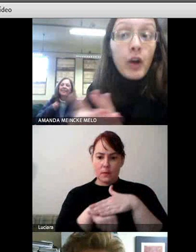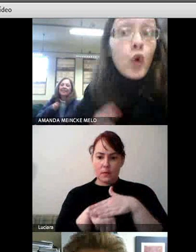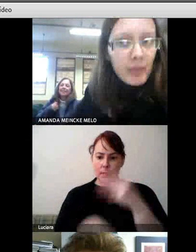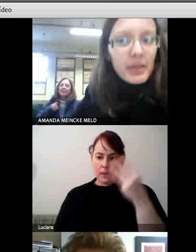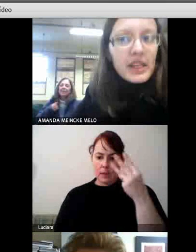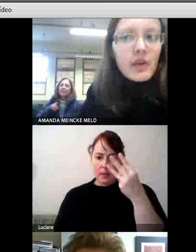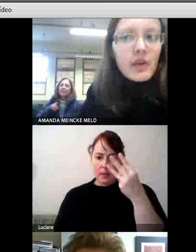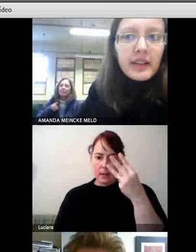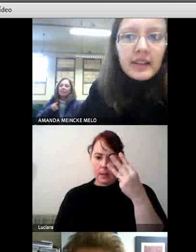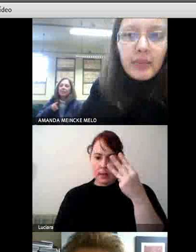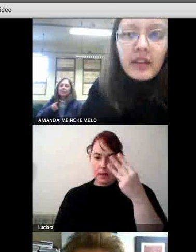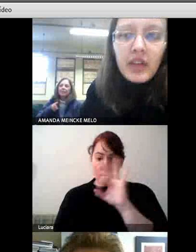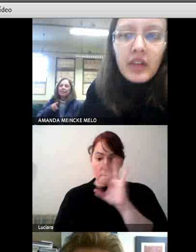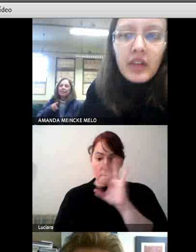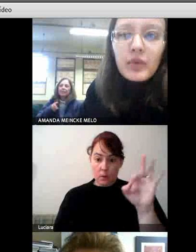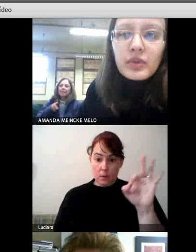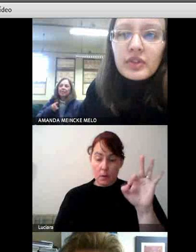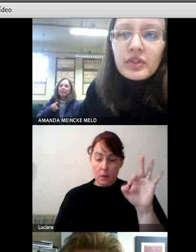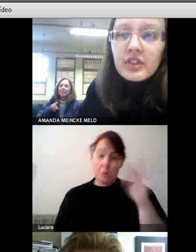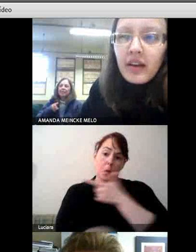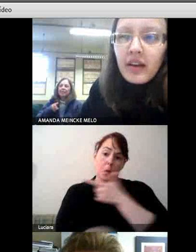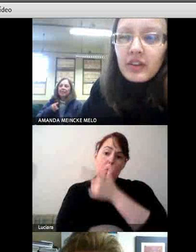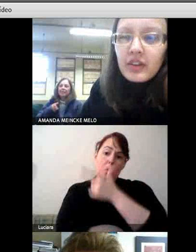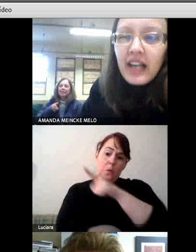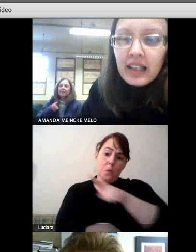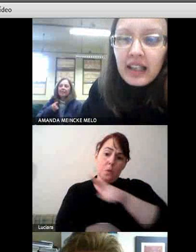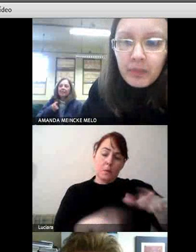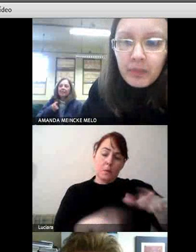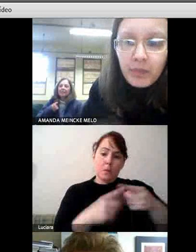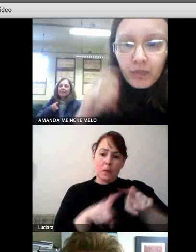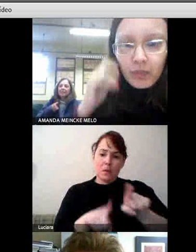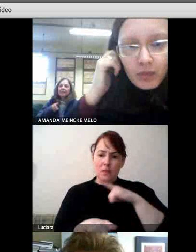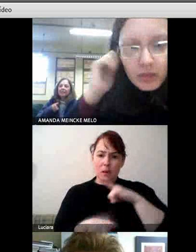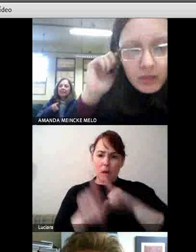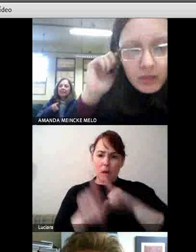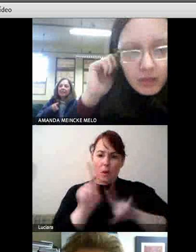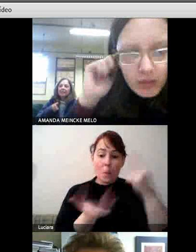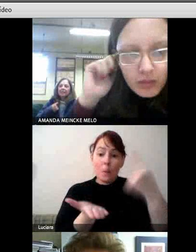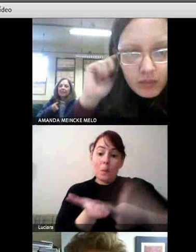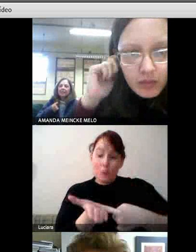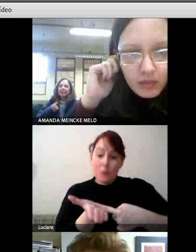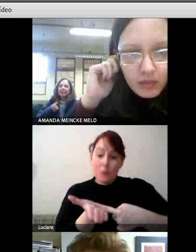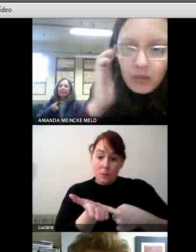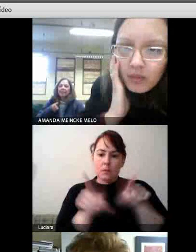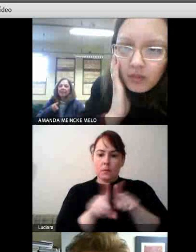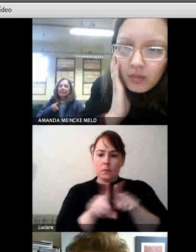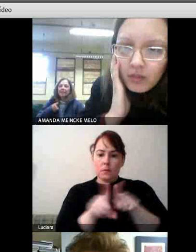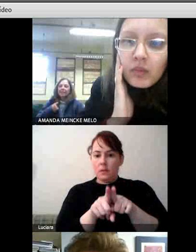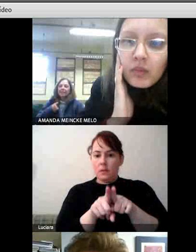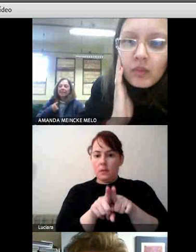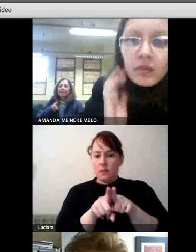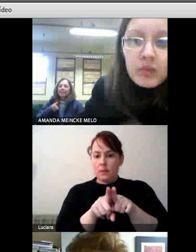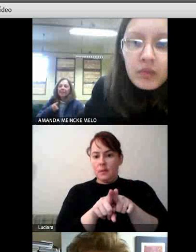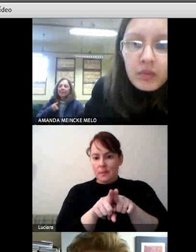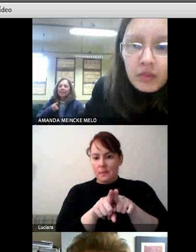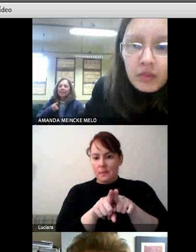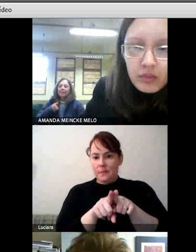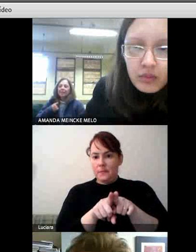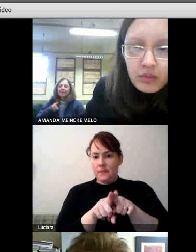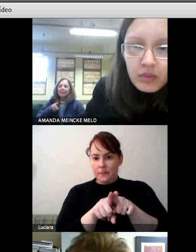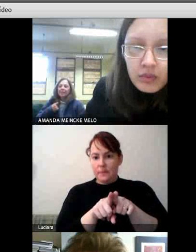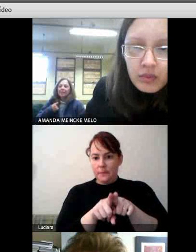algum compromisso aí também, não queremos onerá-la. E politicamente também a gestão de escolher. Vamos usar